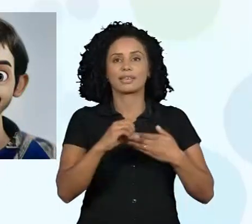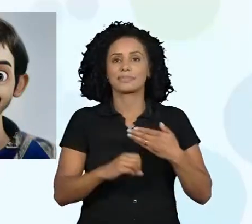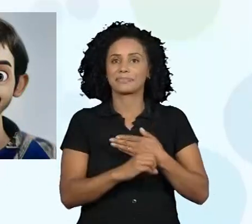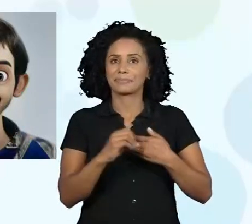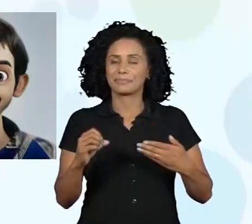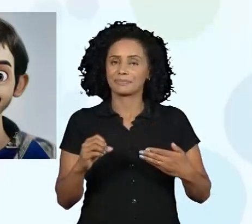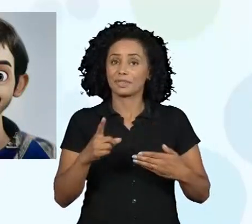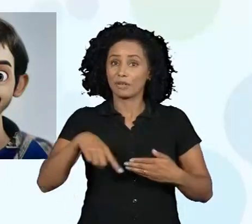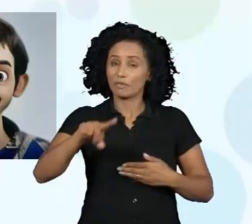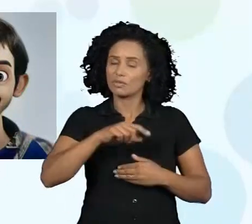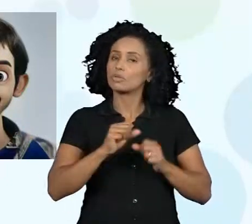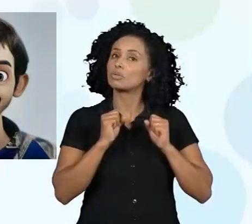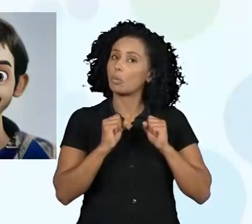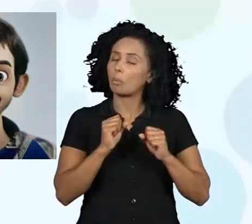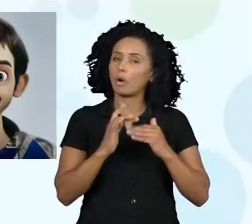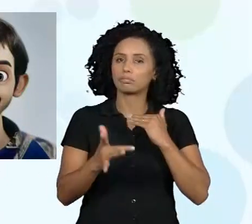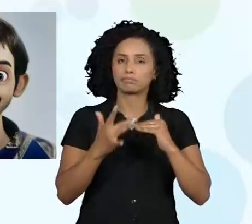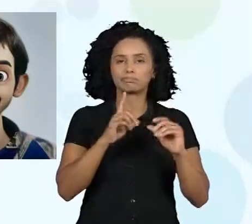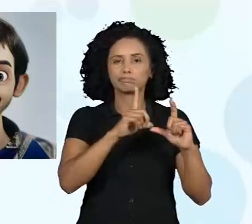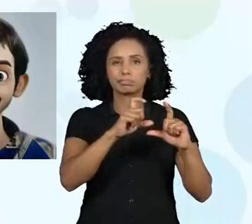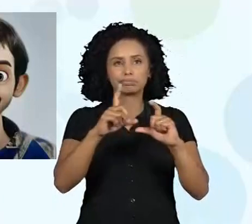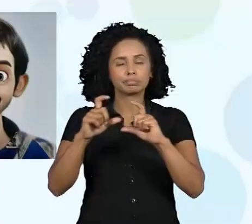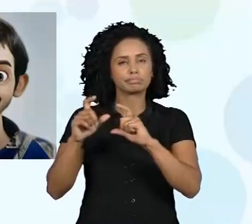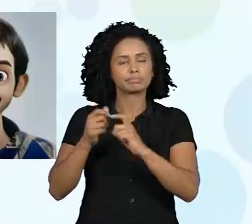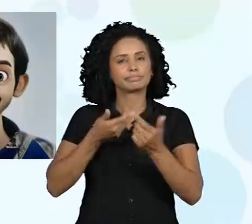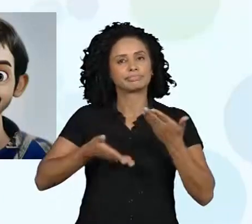possam compartilhar seus registros, não é?